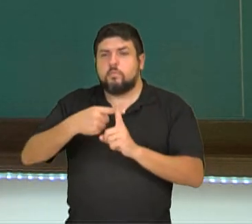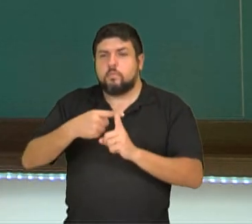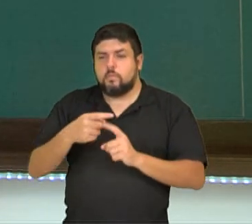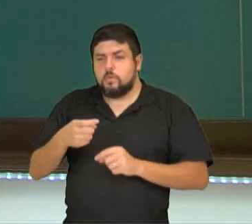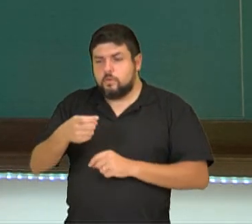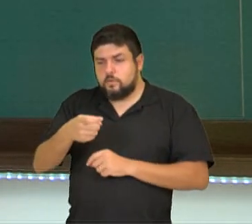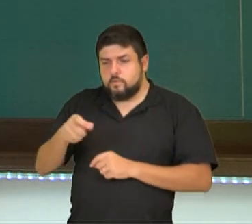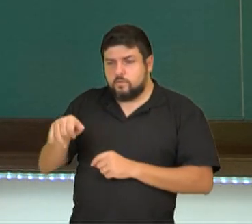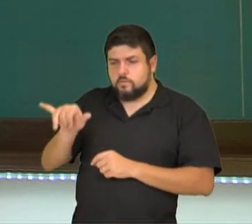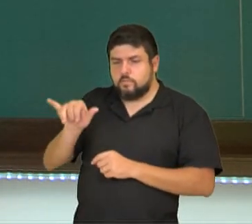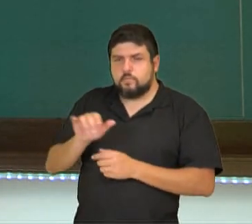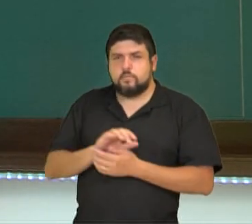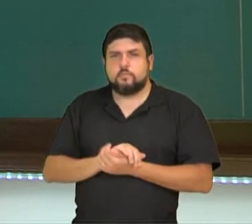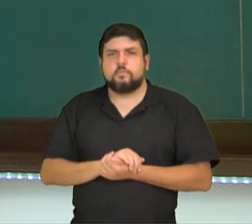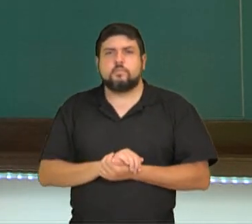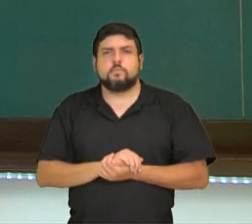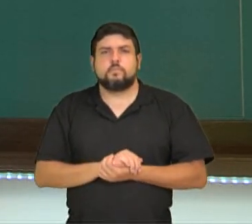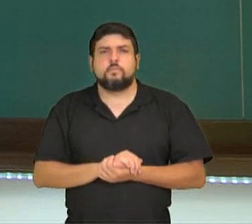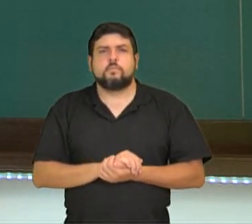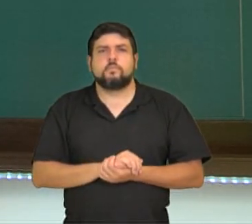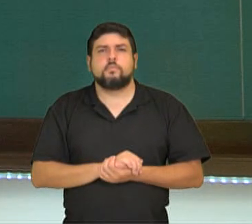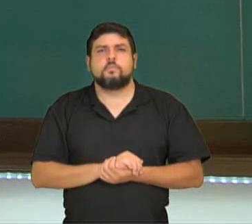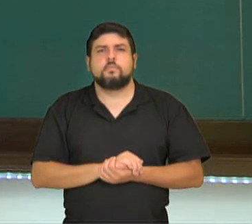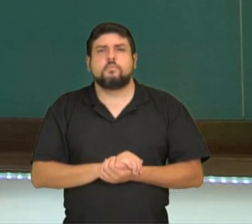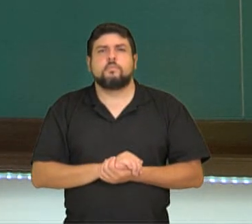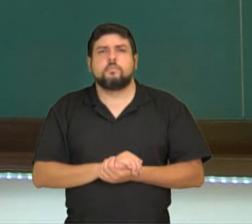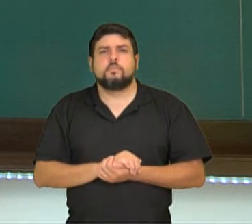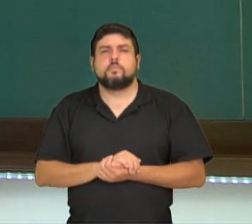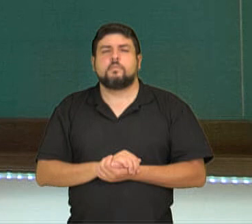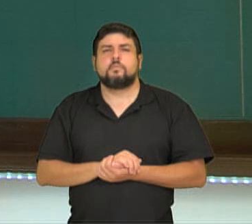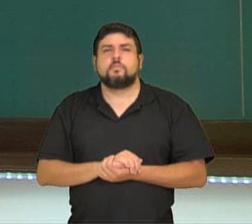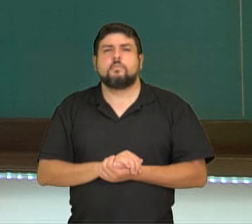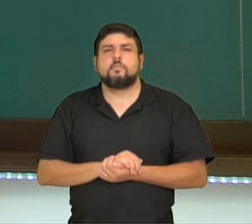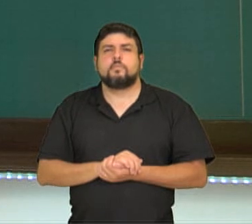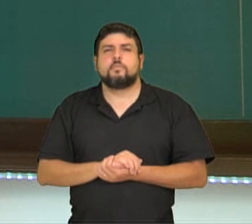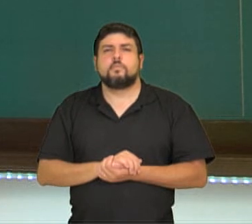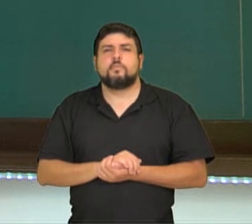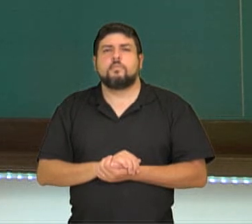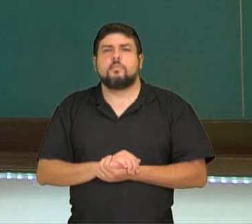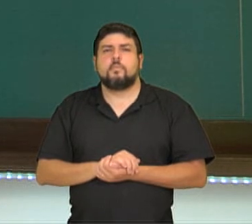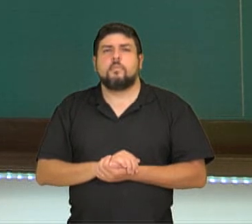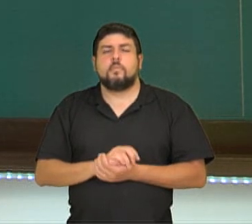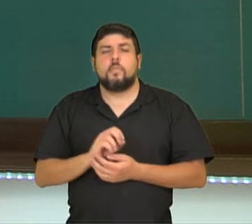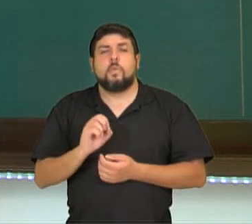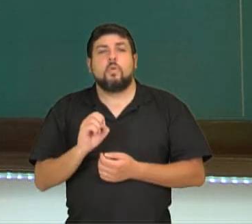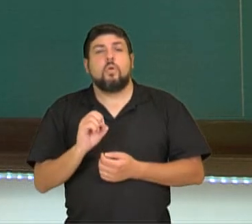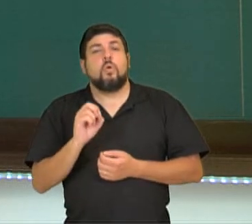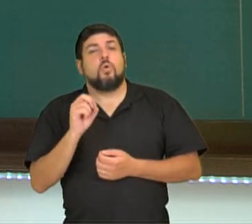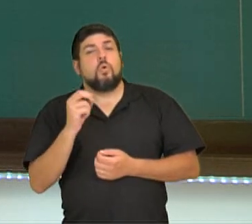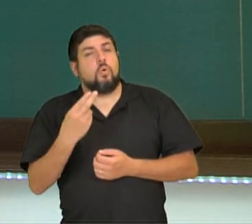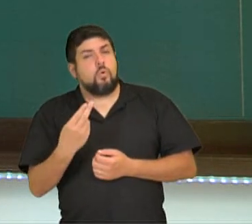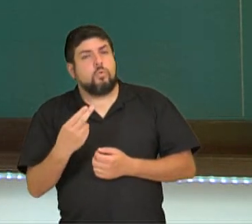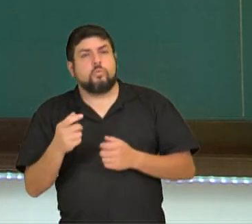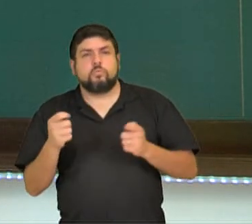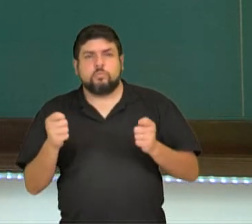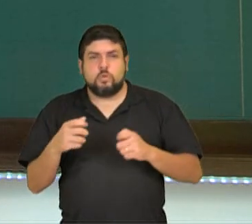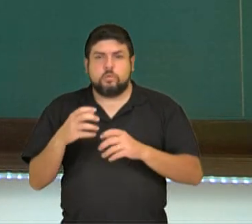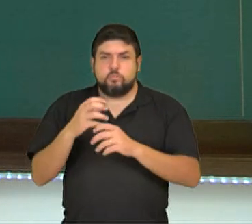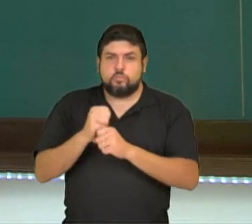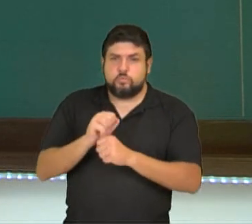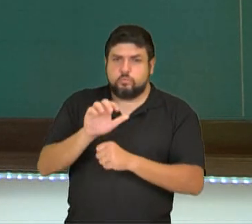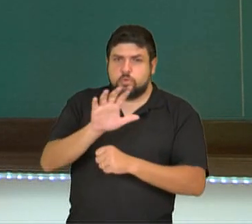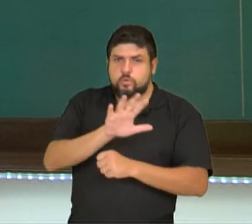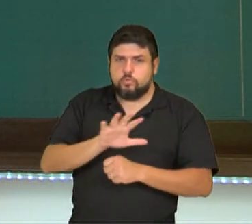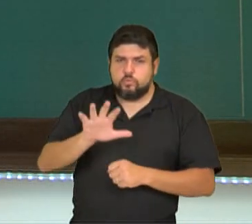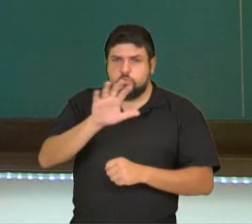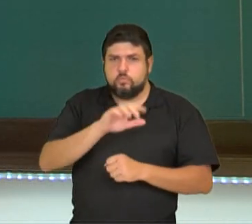Tanto faz a ordem. Aqui eu tenho a área calculada por partes. Ou nós podemos calcular a área total. Olha lá, base